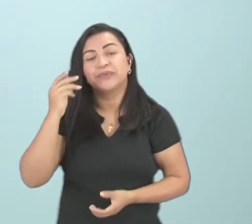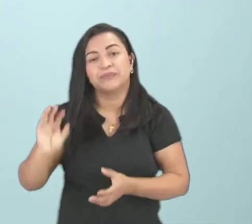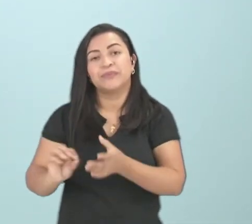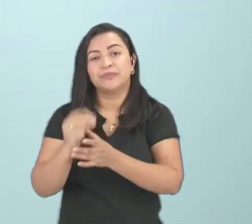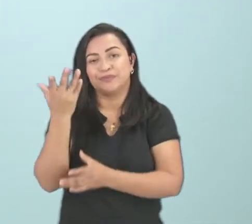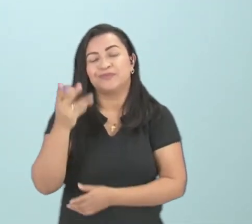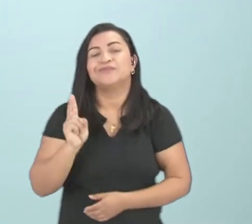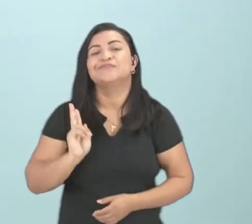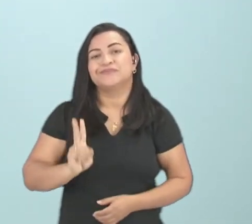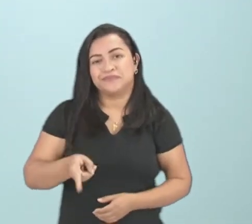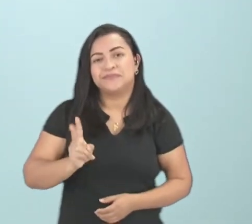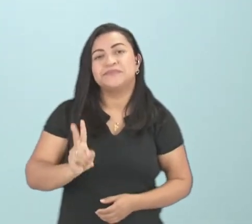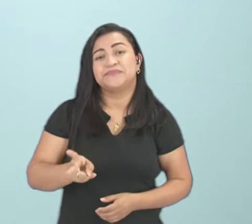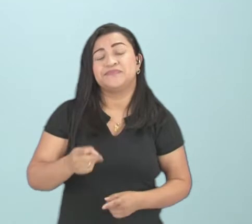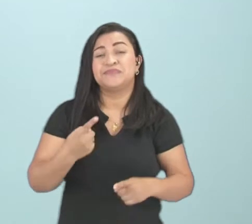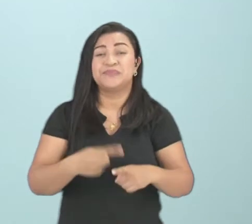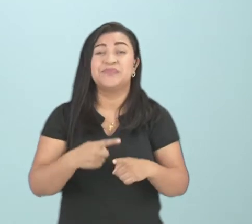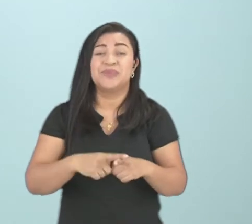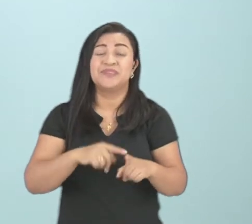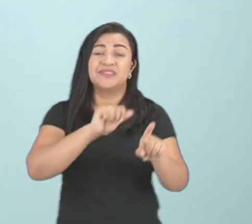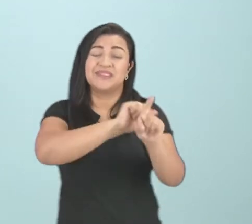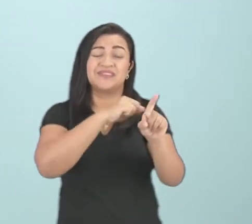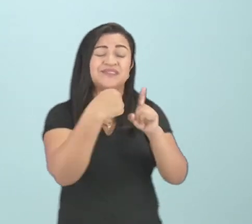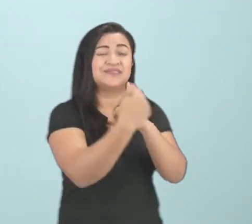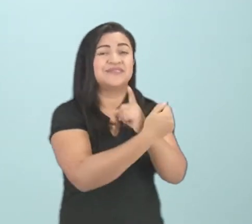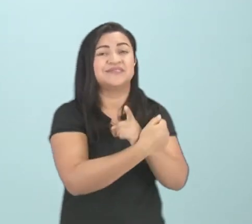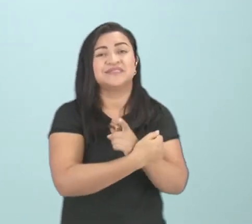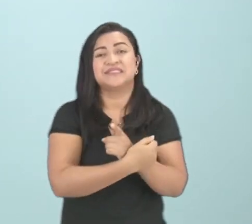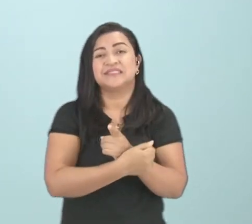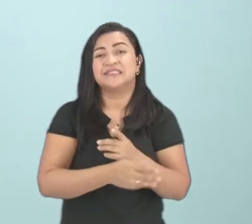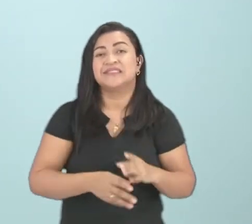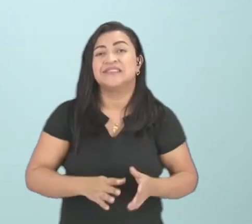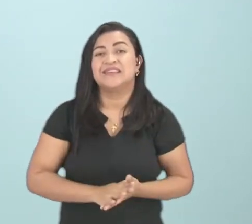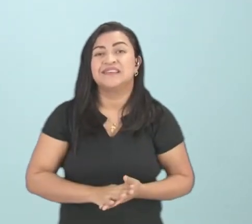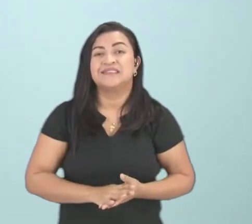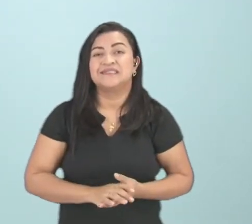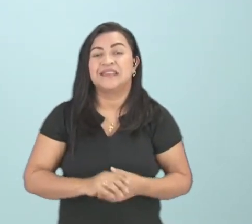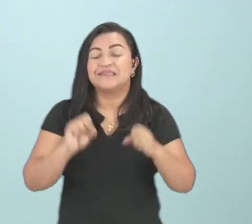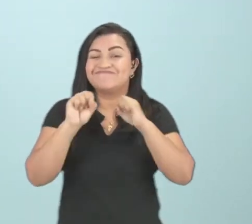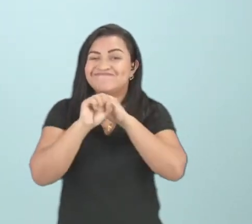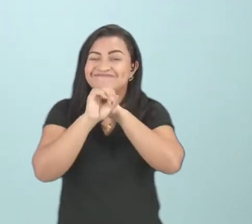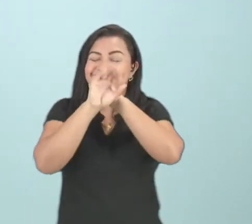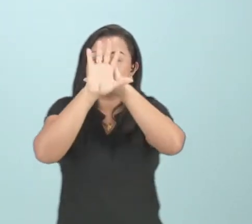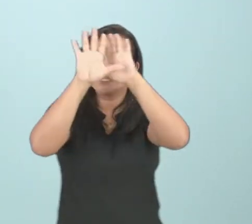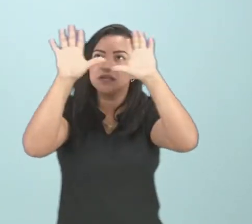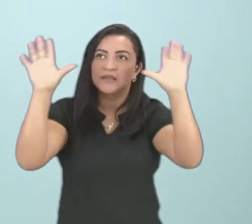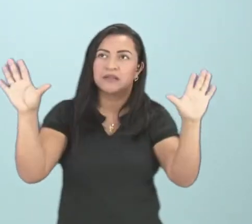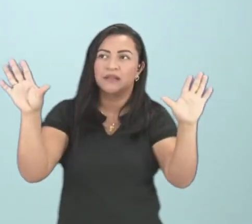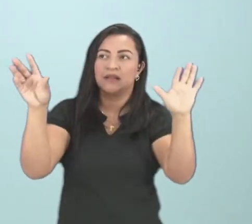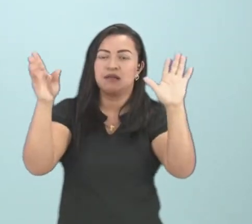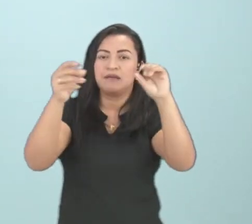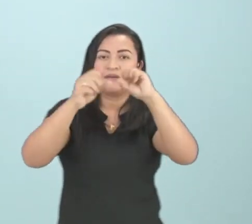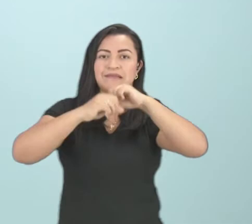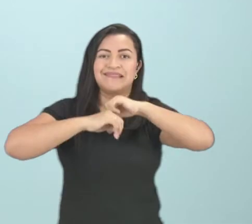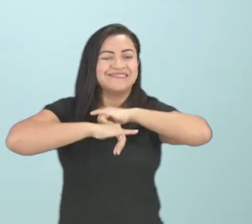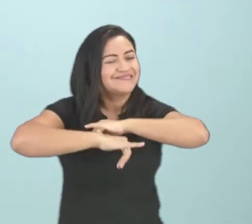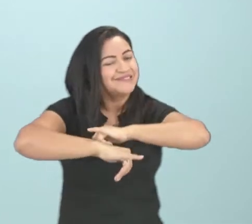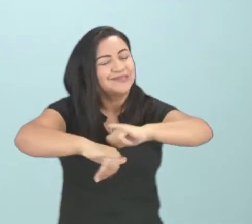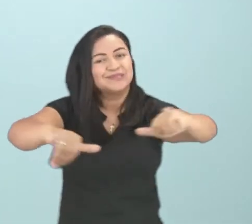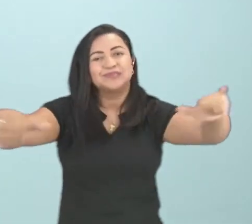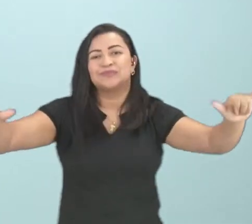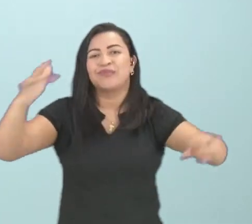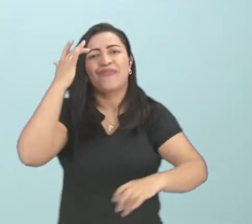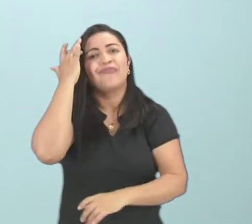vai acontecer, porque a sociedade hoje é muito clara, né, ela expõe isso com muita